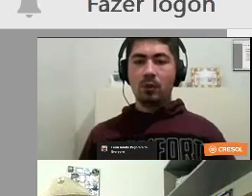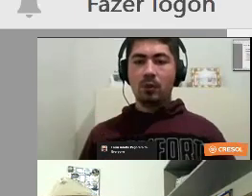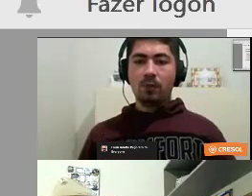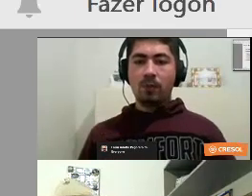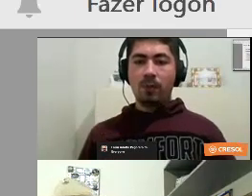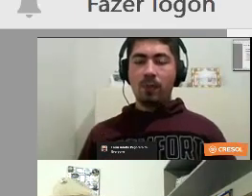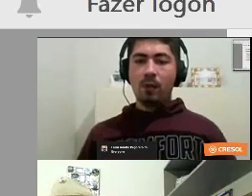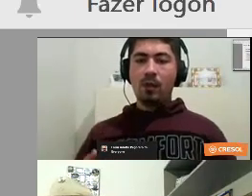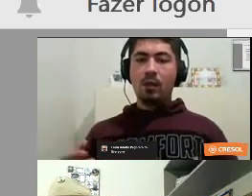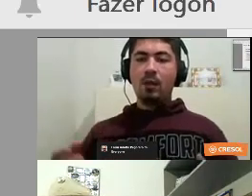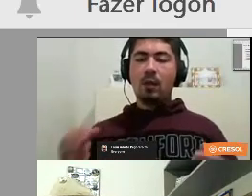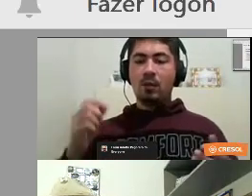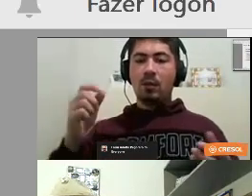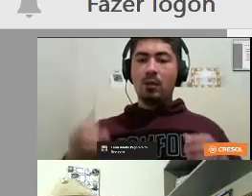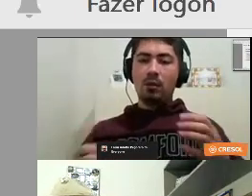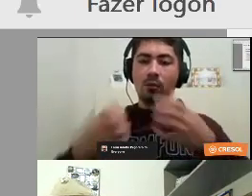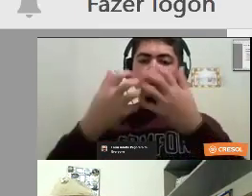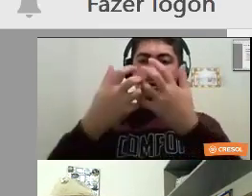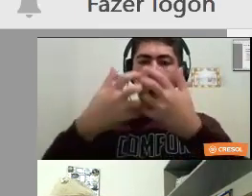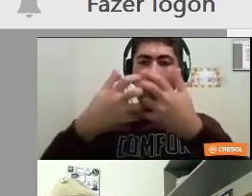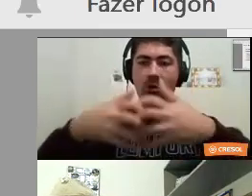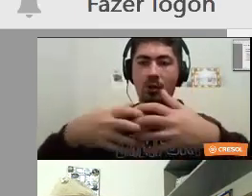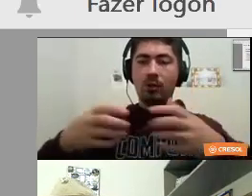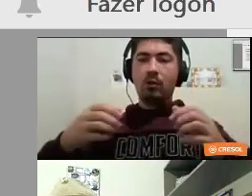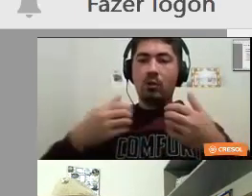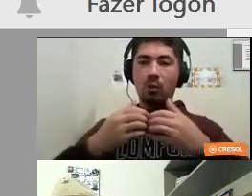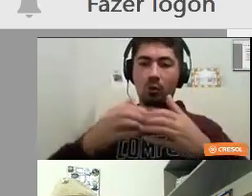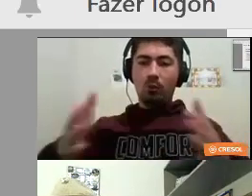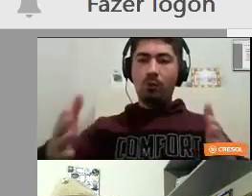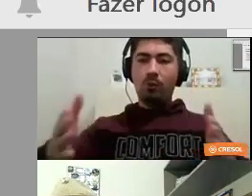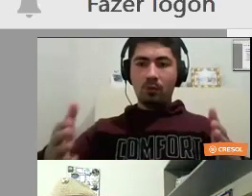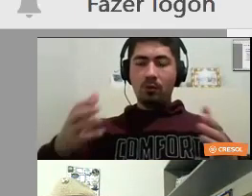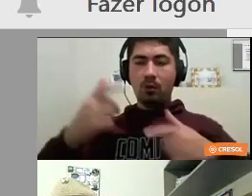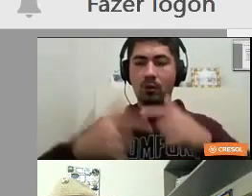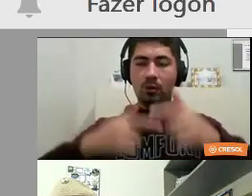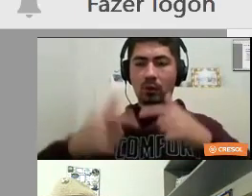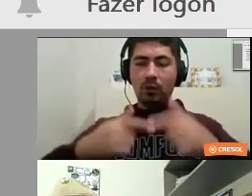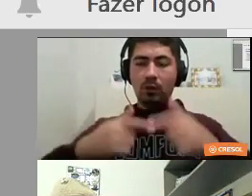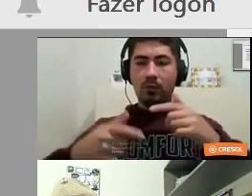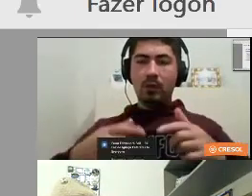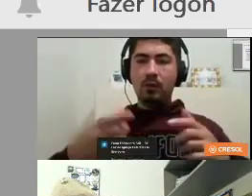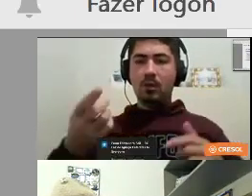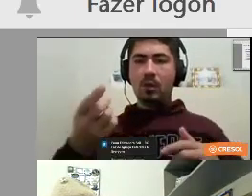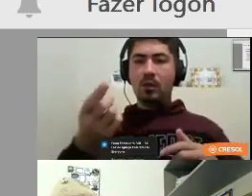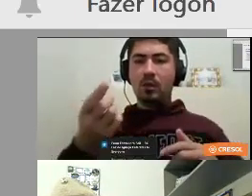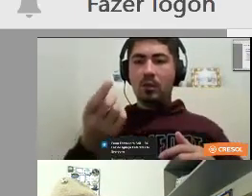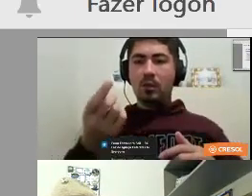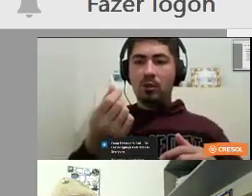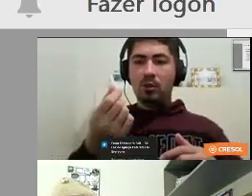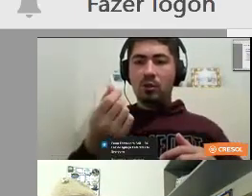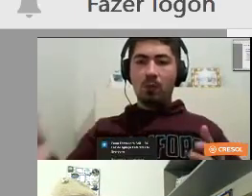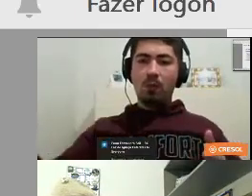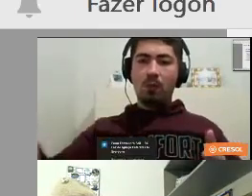da Polio Plus, eu gostaria de lembrar que por que é necessário uma verba tão grande para erradicar